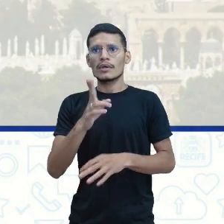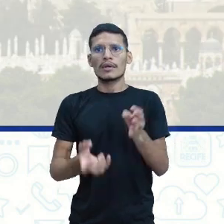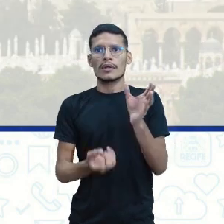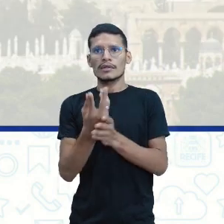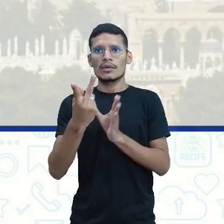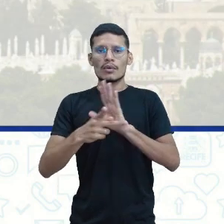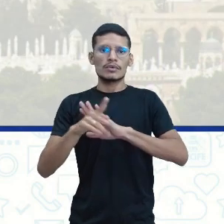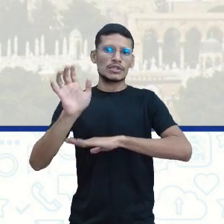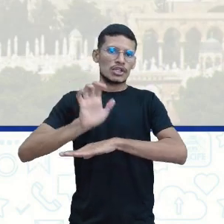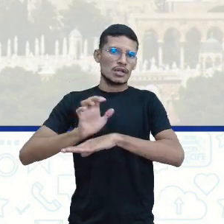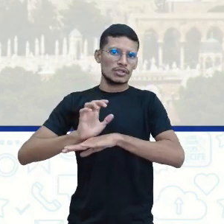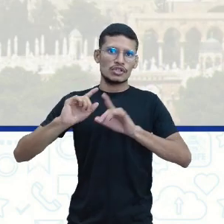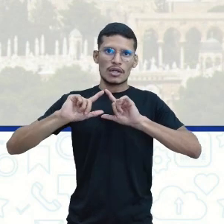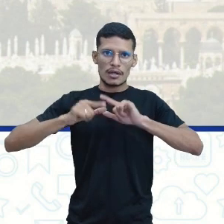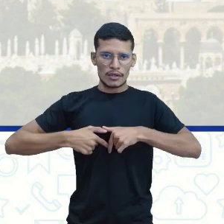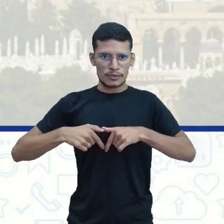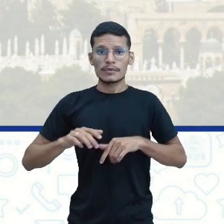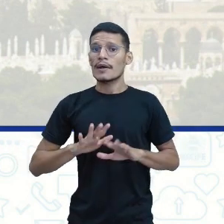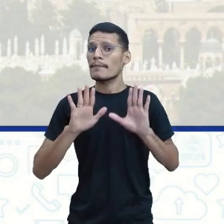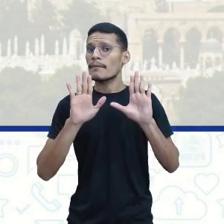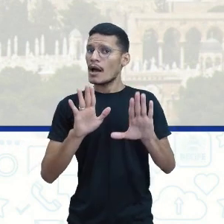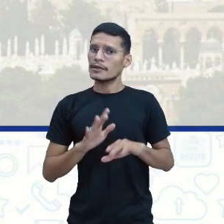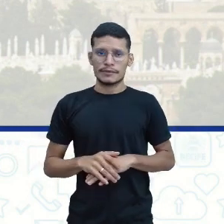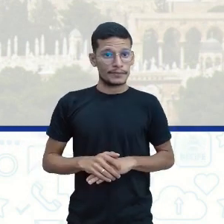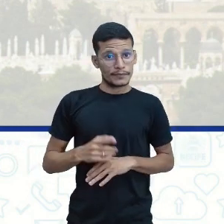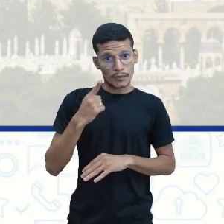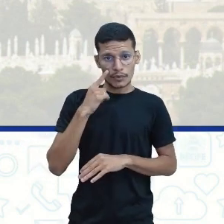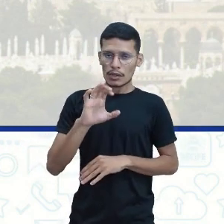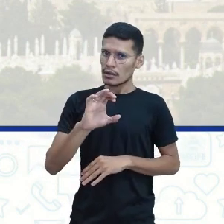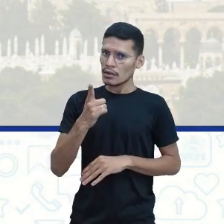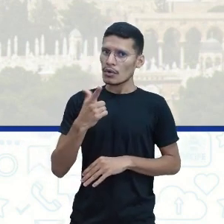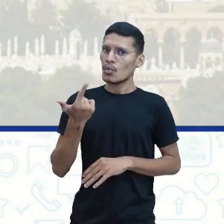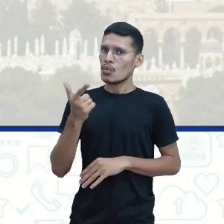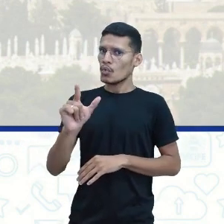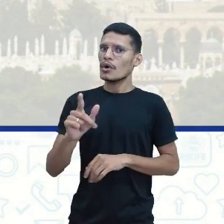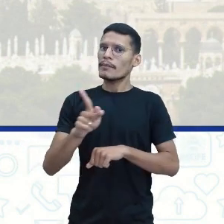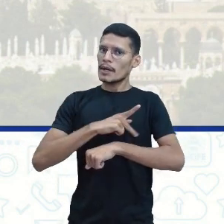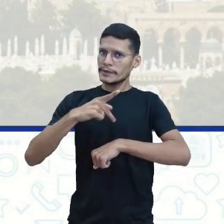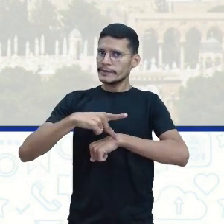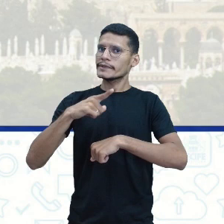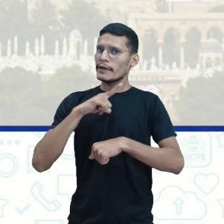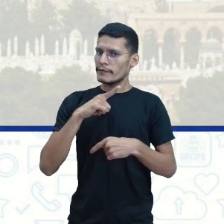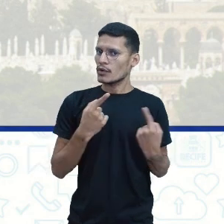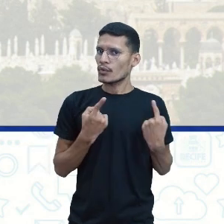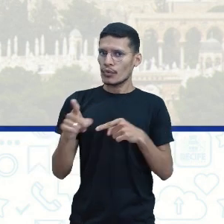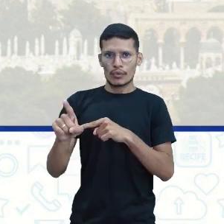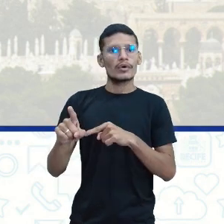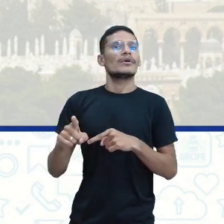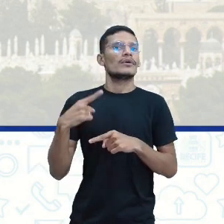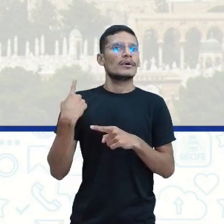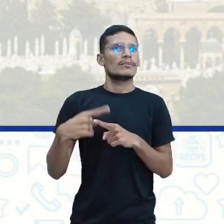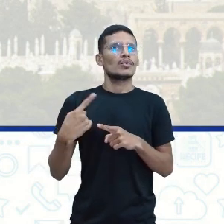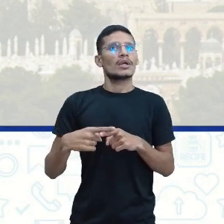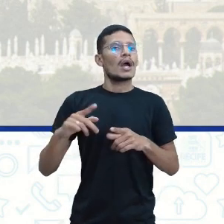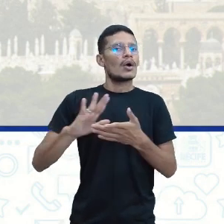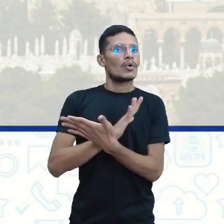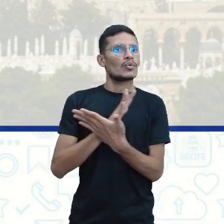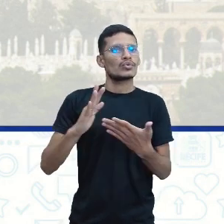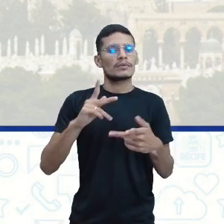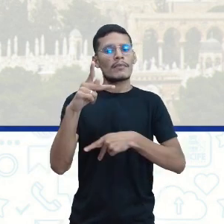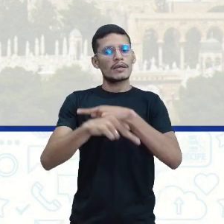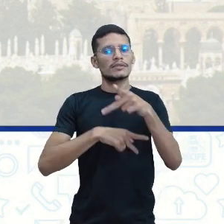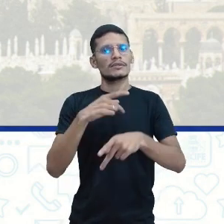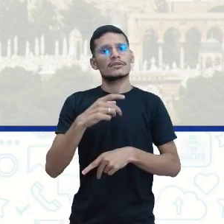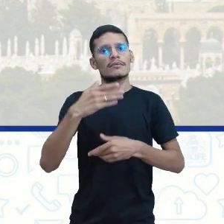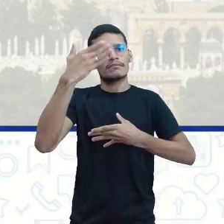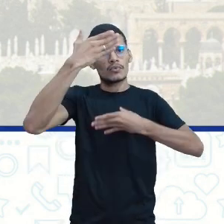do Estado de Israel. Bom, é claro que os outros países reagiram a isso, né, até porque os países muçulmanos